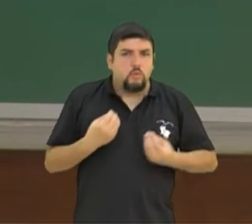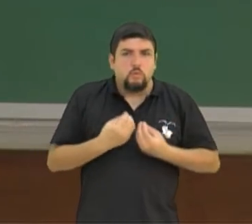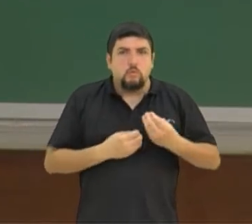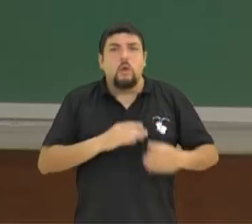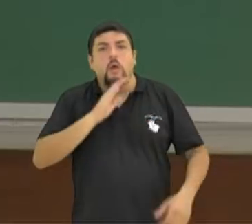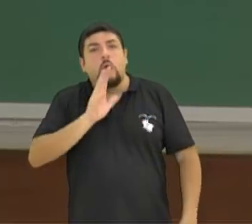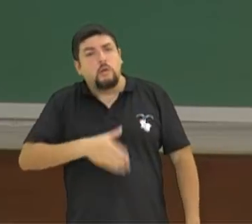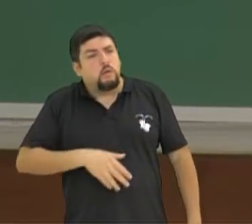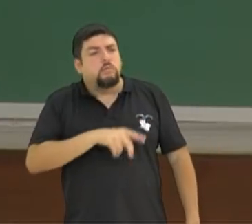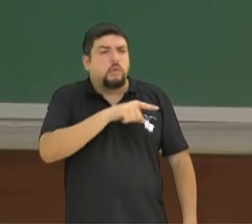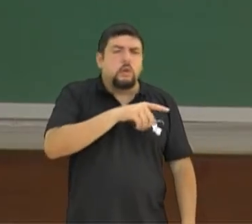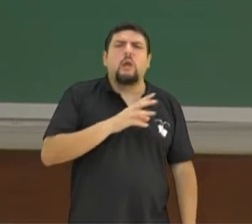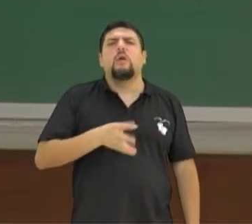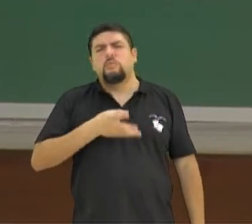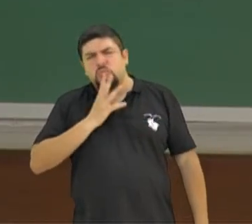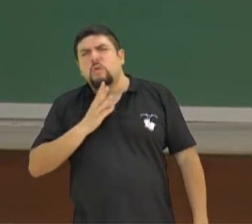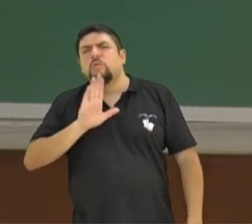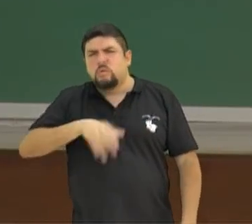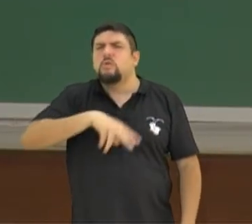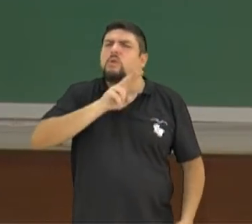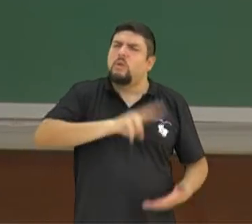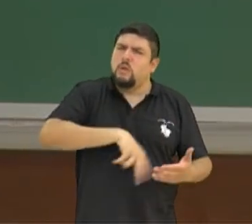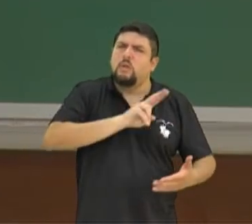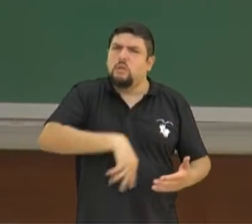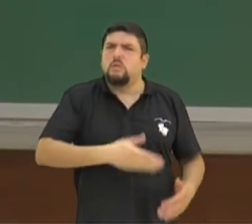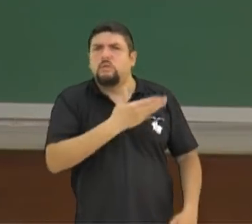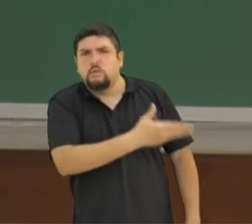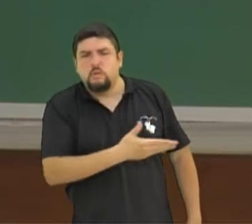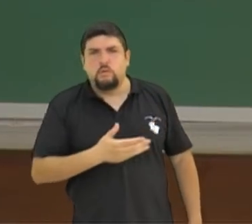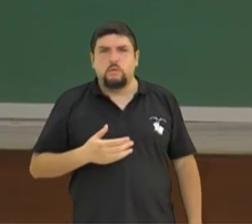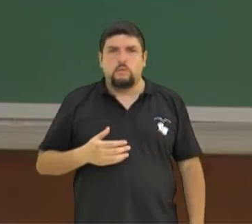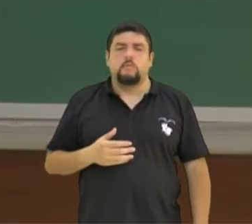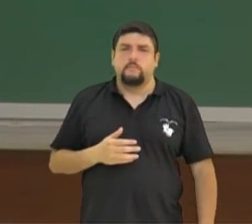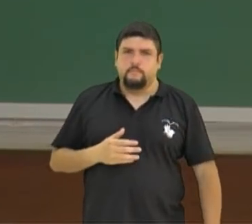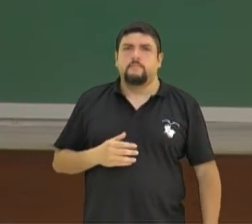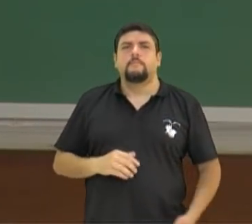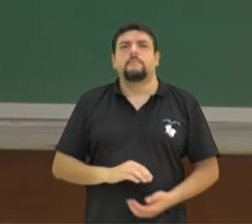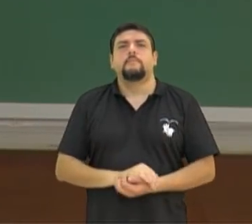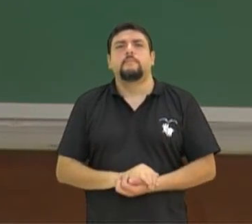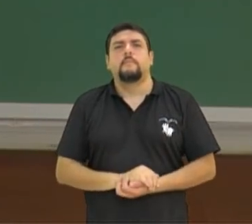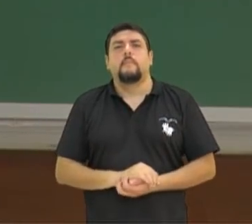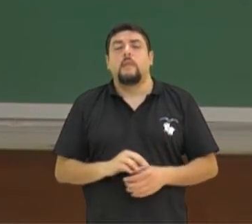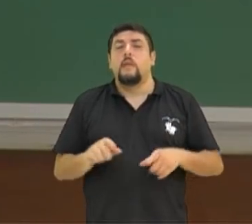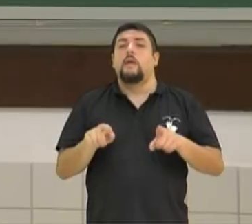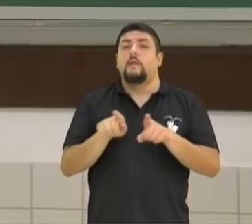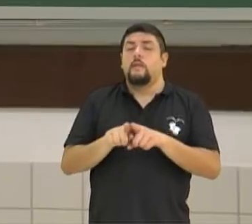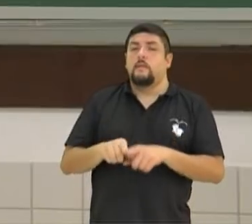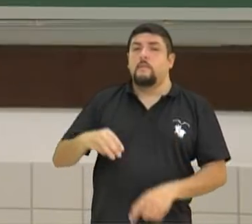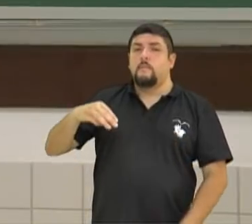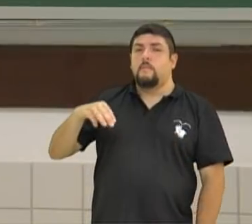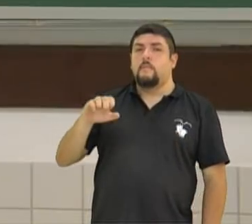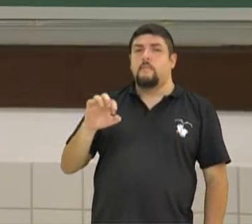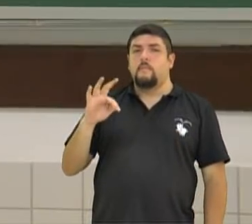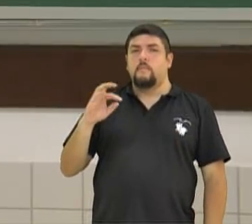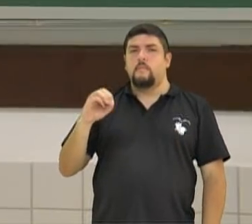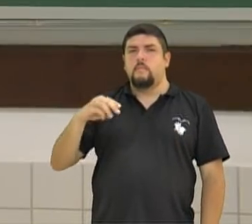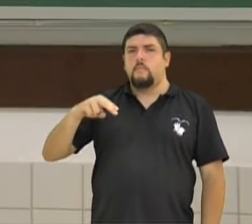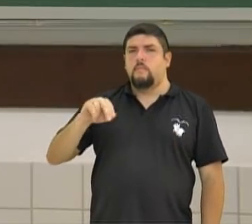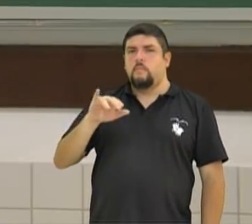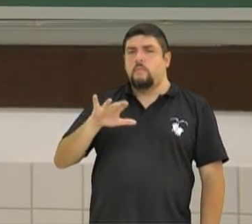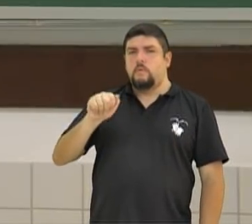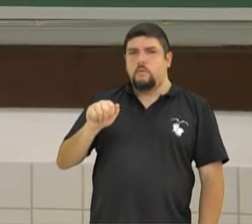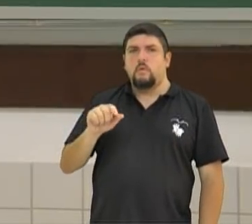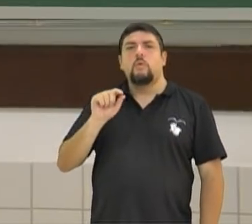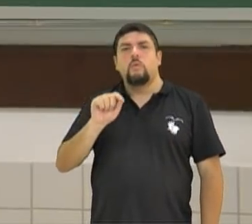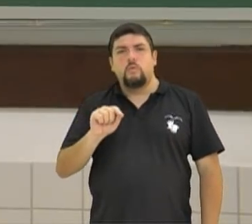obra. Ok? Seguindo, a gente ainda tem casos de metonímia em que a gente faz a substituição do o